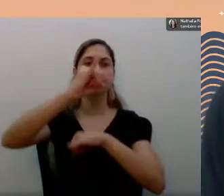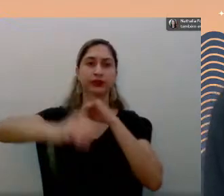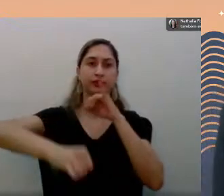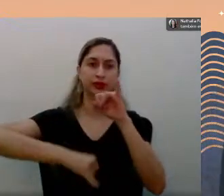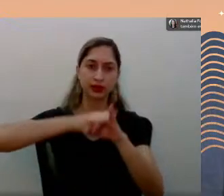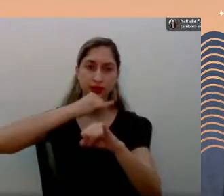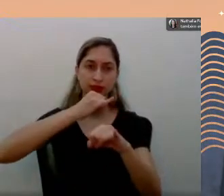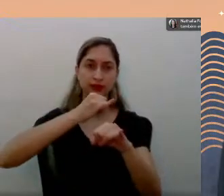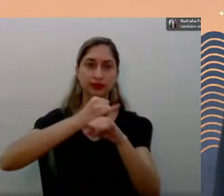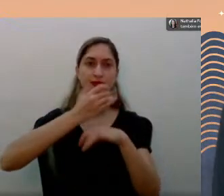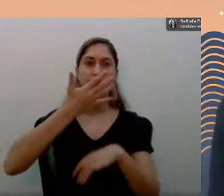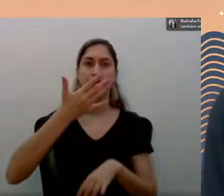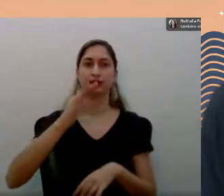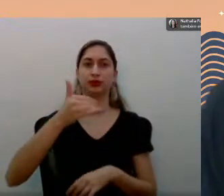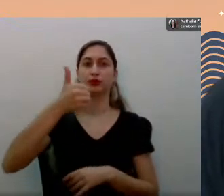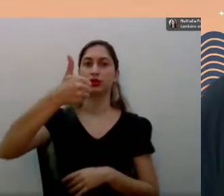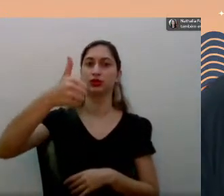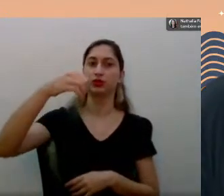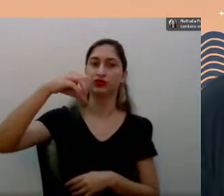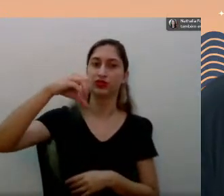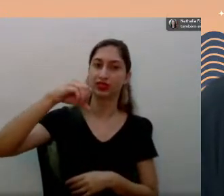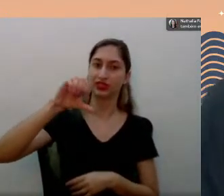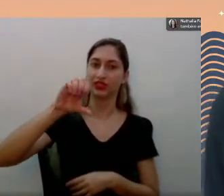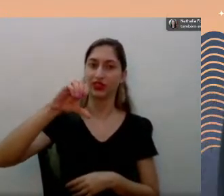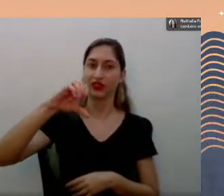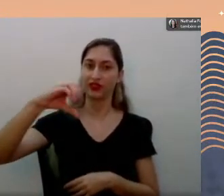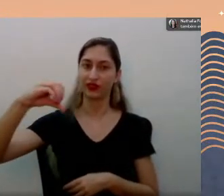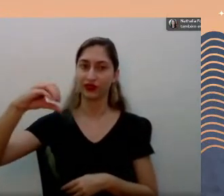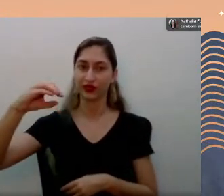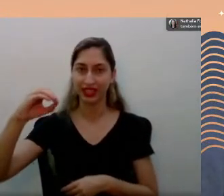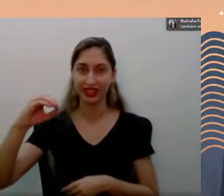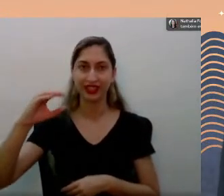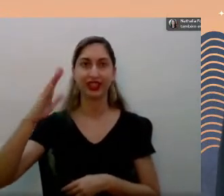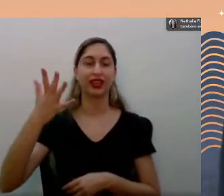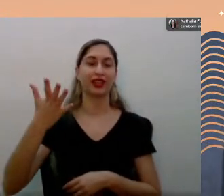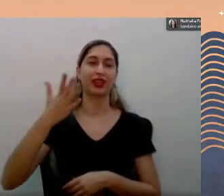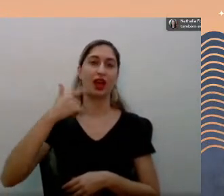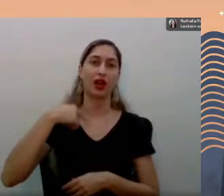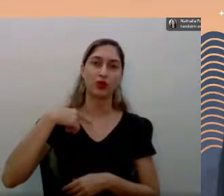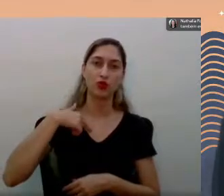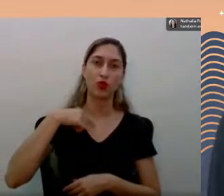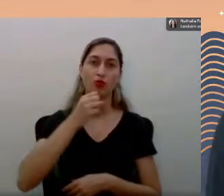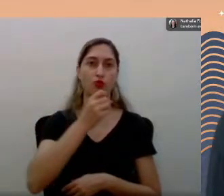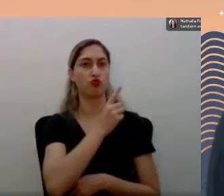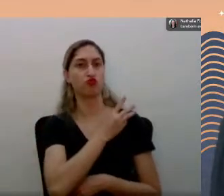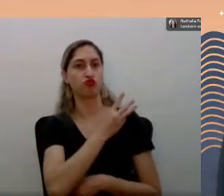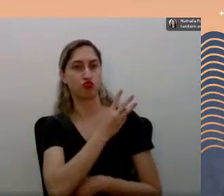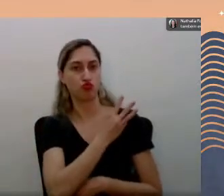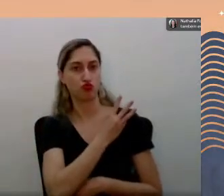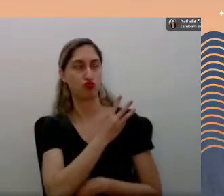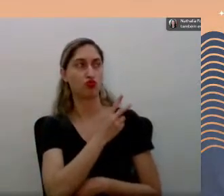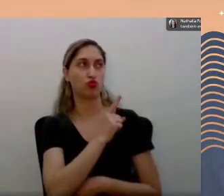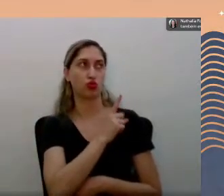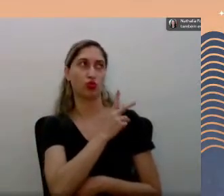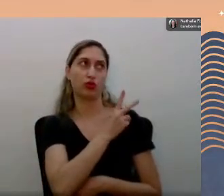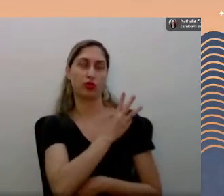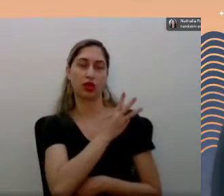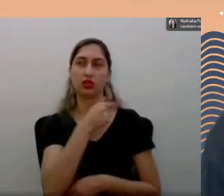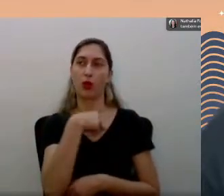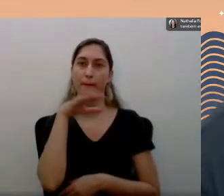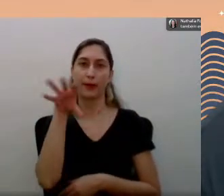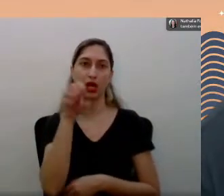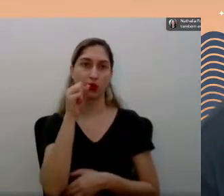meio da década de novinha tá com a escola pegando o livro né já no ensino médico e por aí vai Ah e não parei